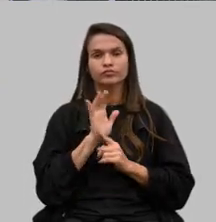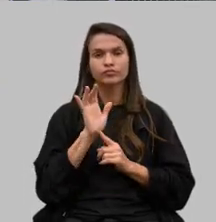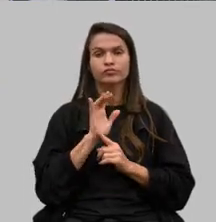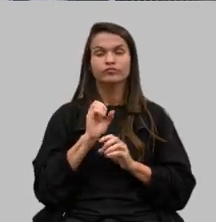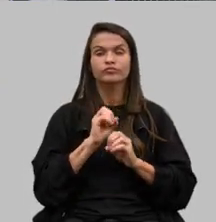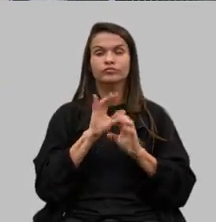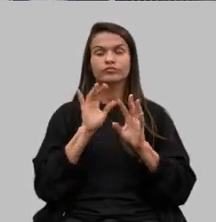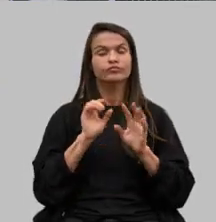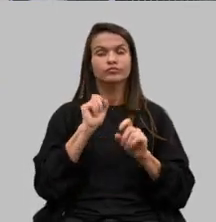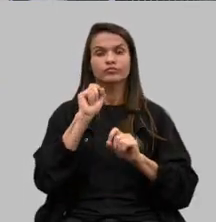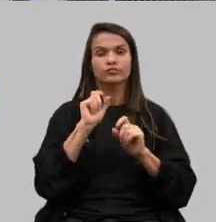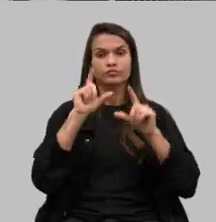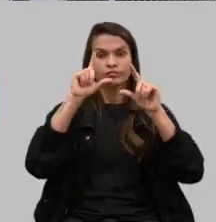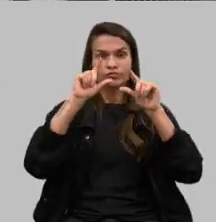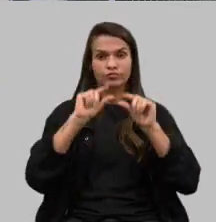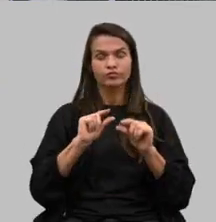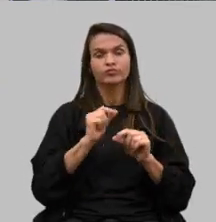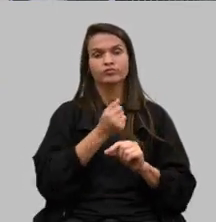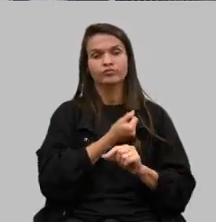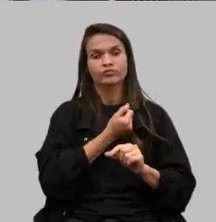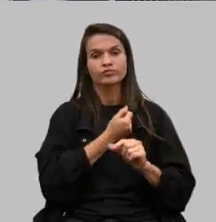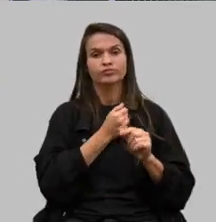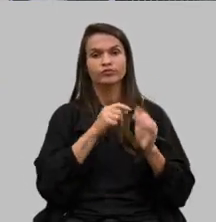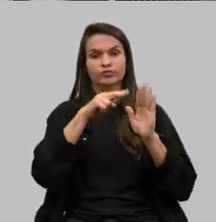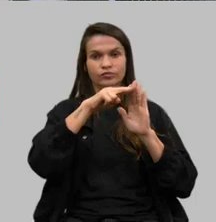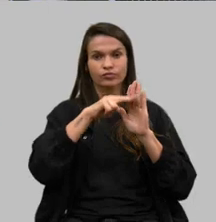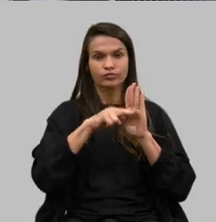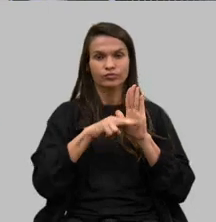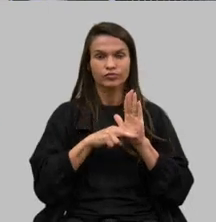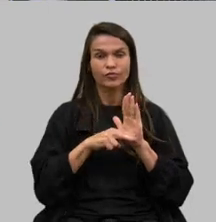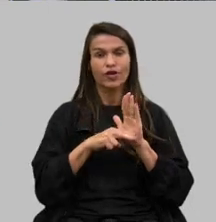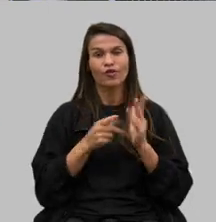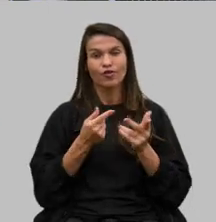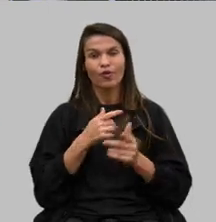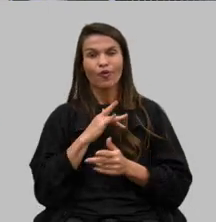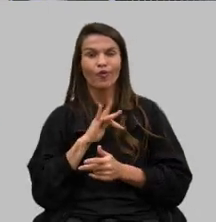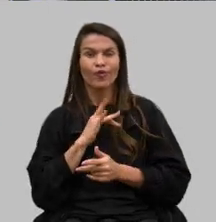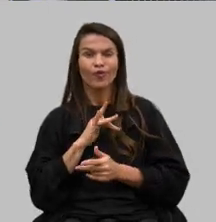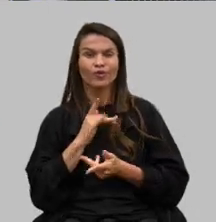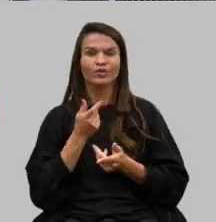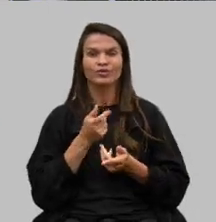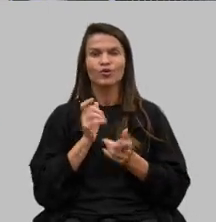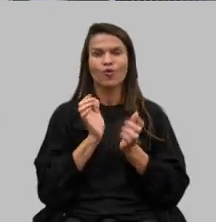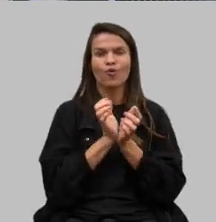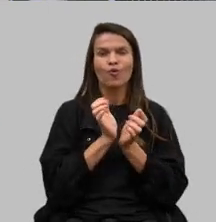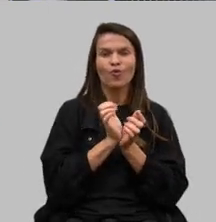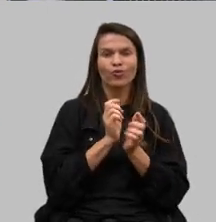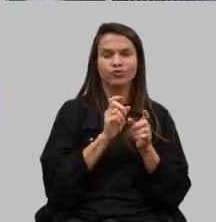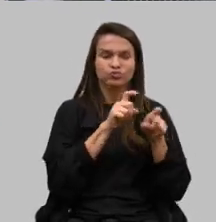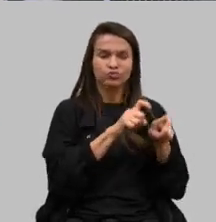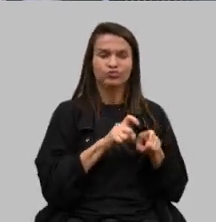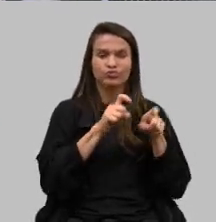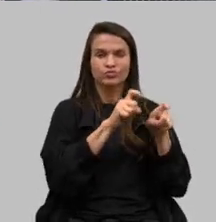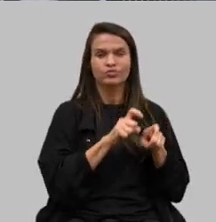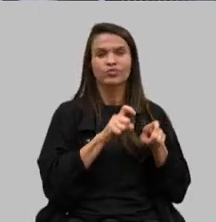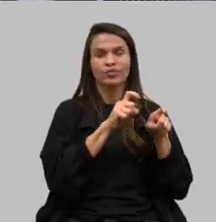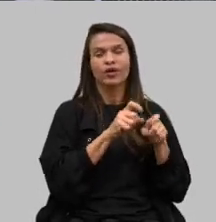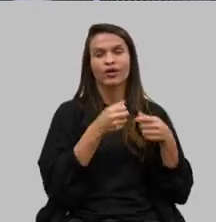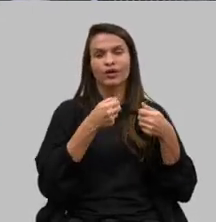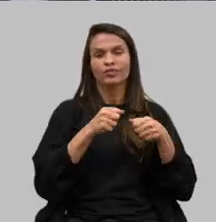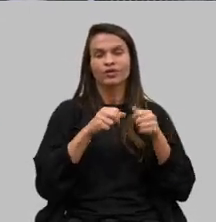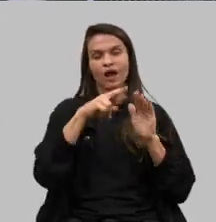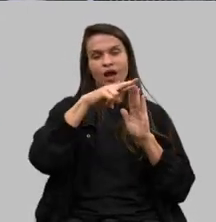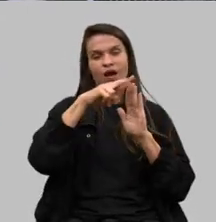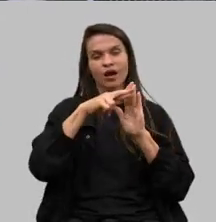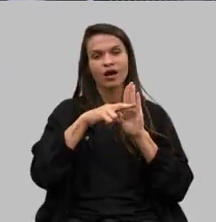primeiro reduz o número de normas porque eu fico coitado eu fico com dó do pequeno produtor rural em regime familiar lá no interior que precisa regularizar